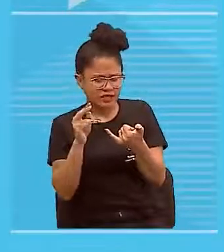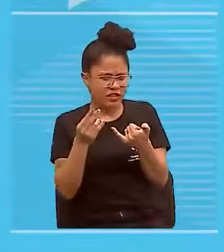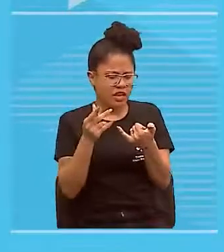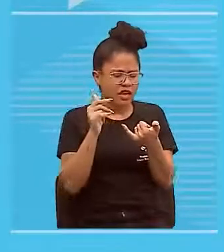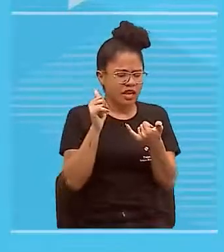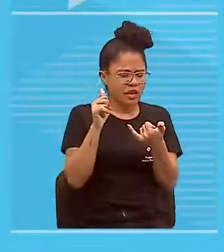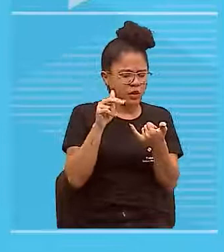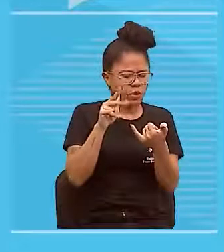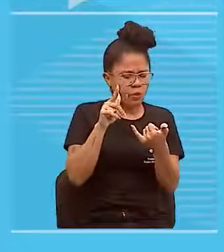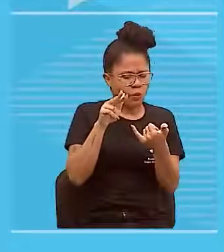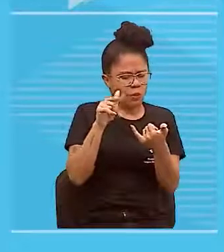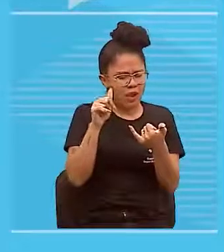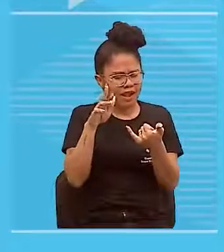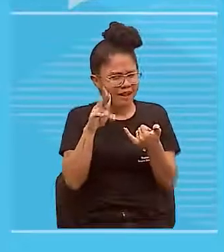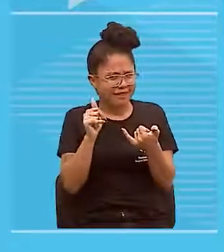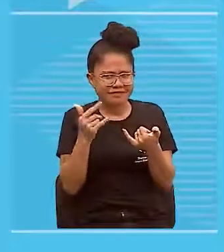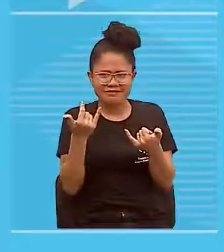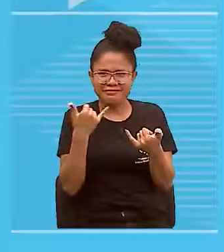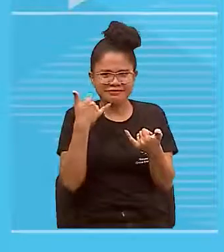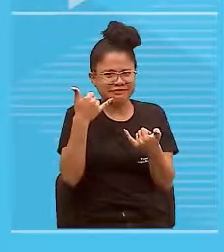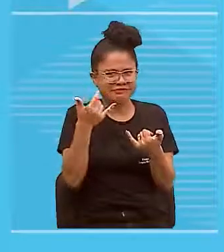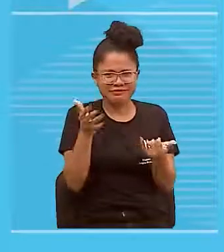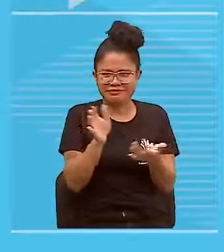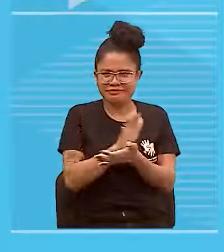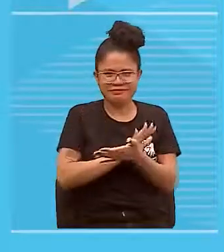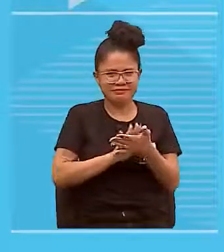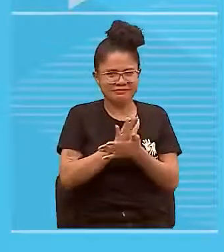meu amigo não liga nada né